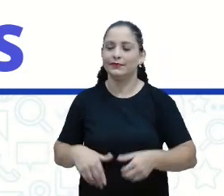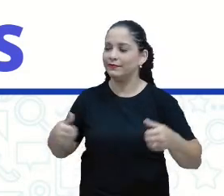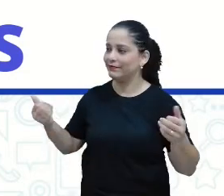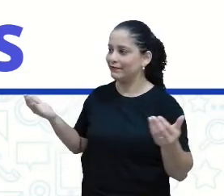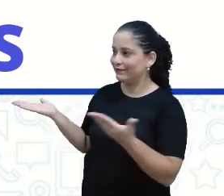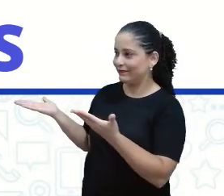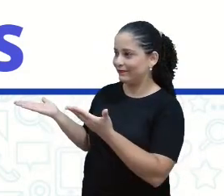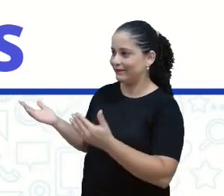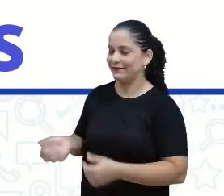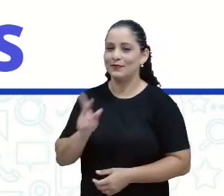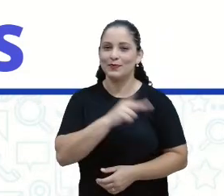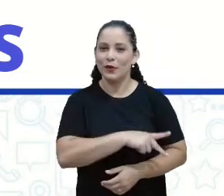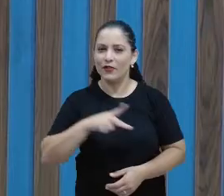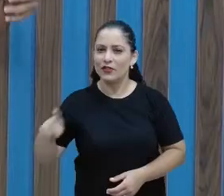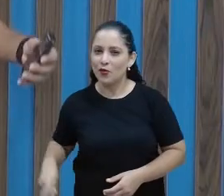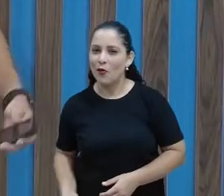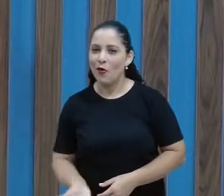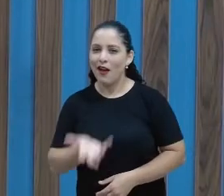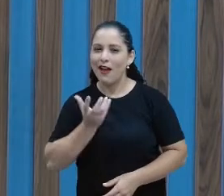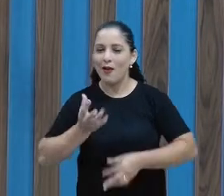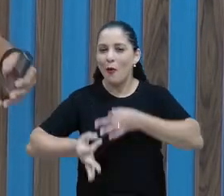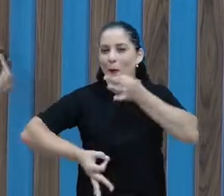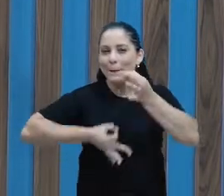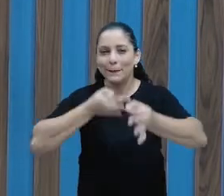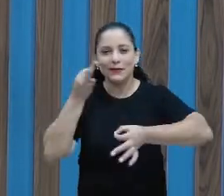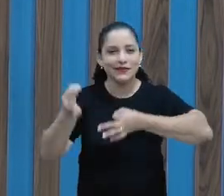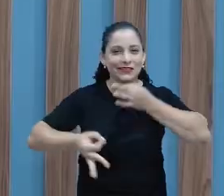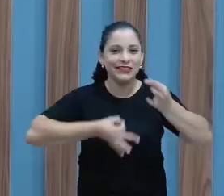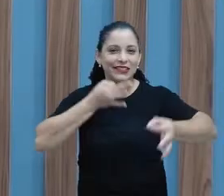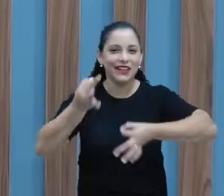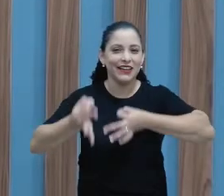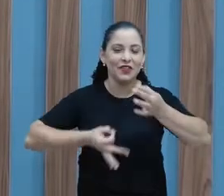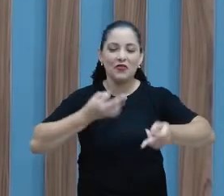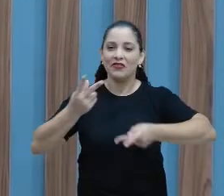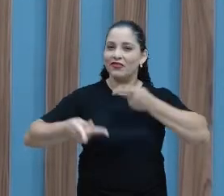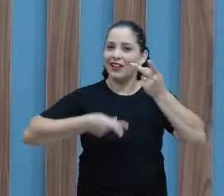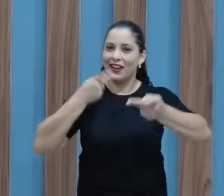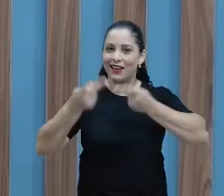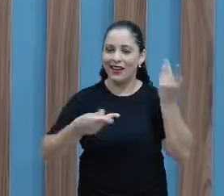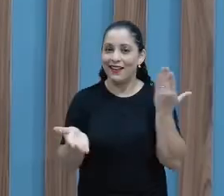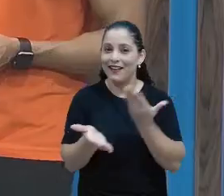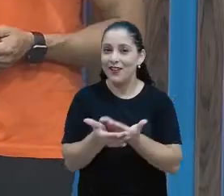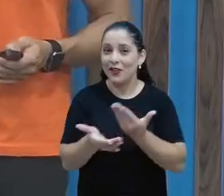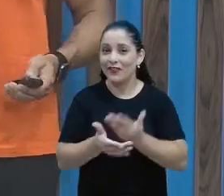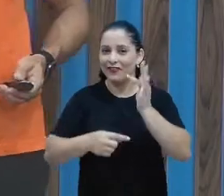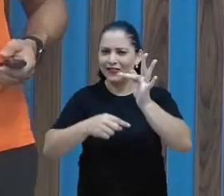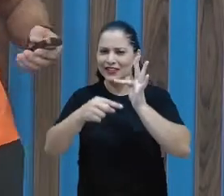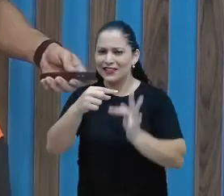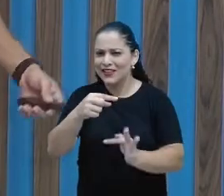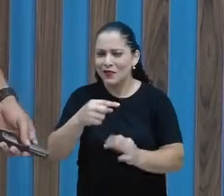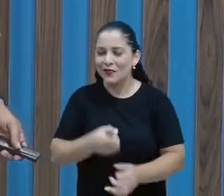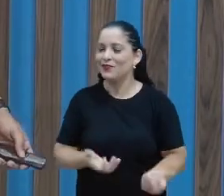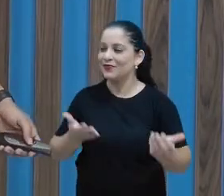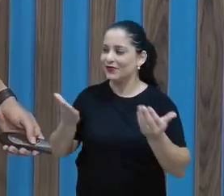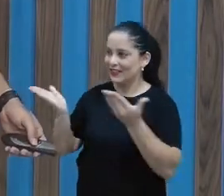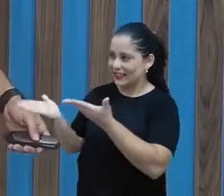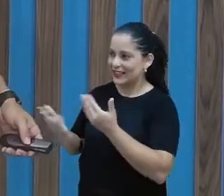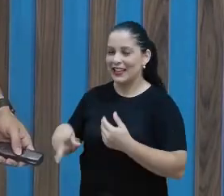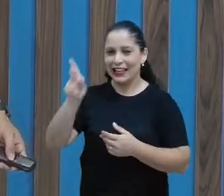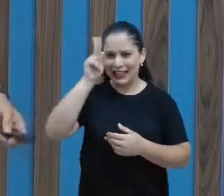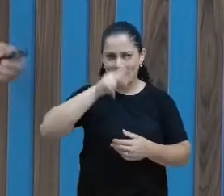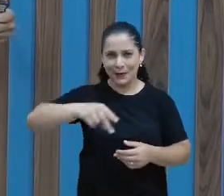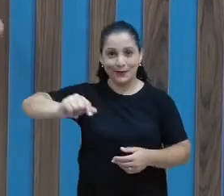Dini, você quer comentar alguma coisa sobre a aula de fração? Você lembra quando você